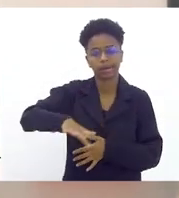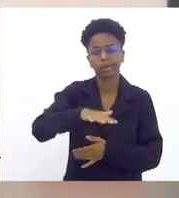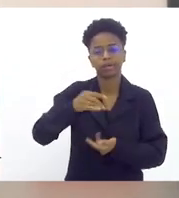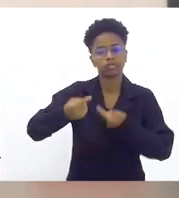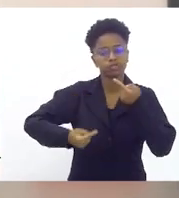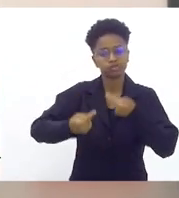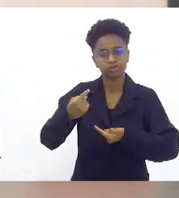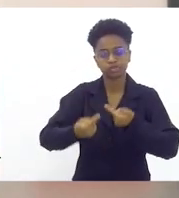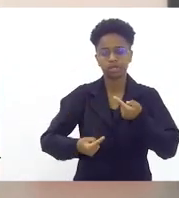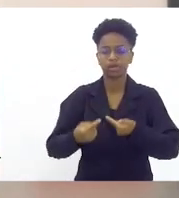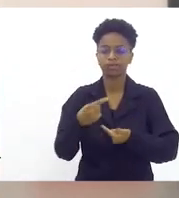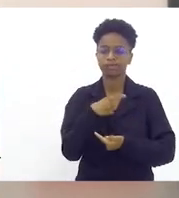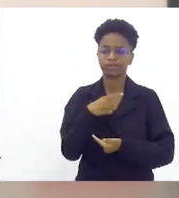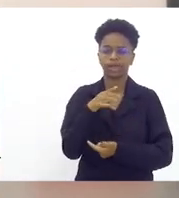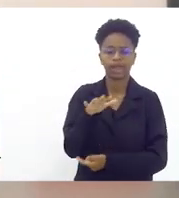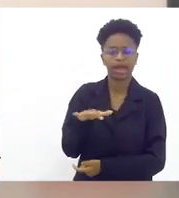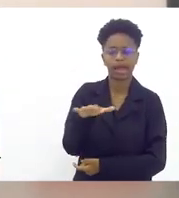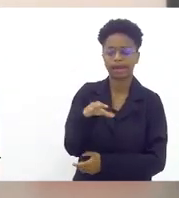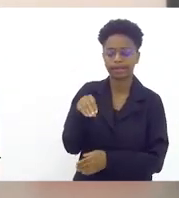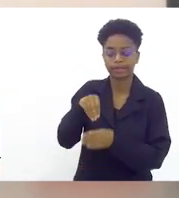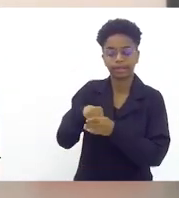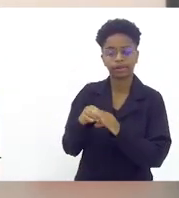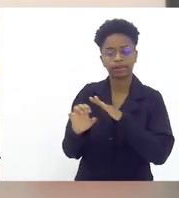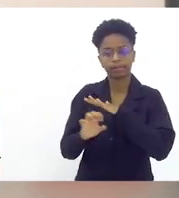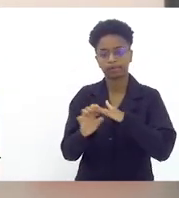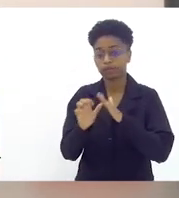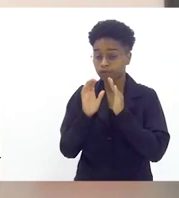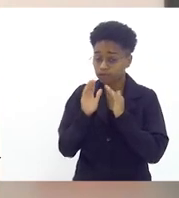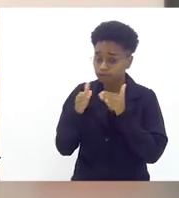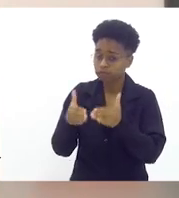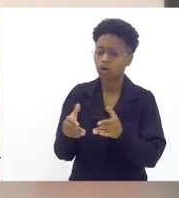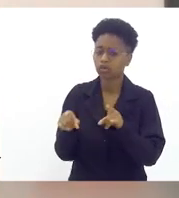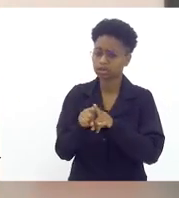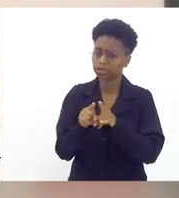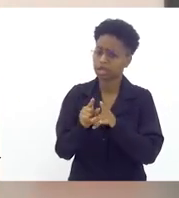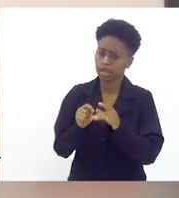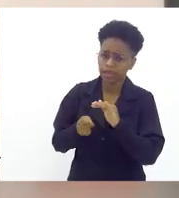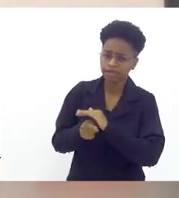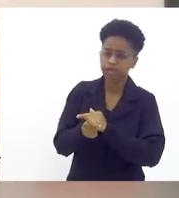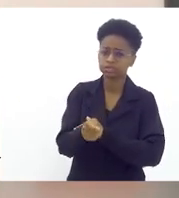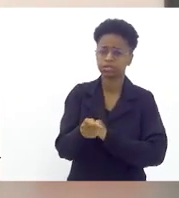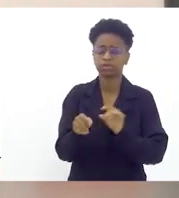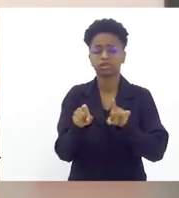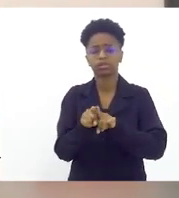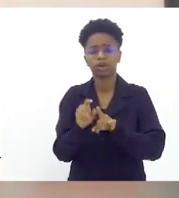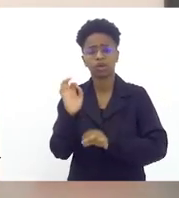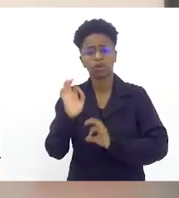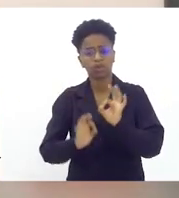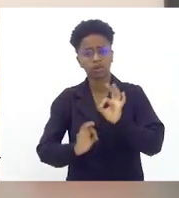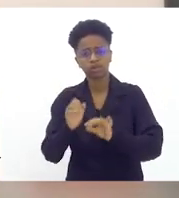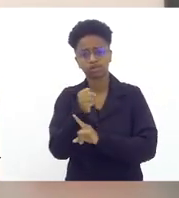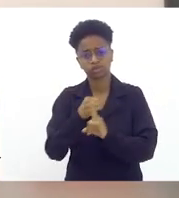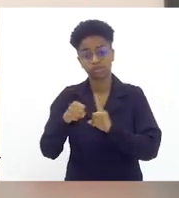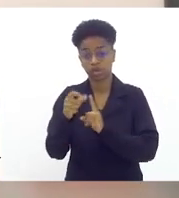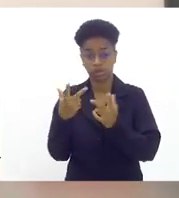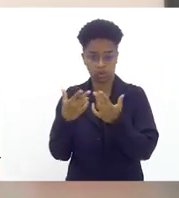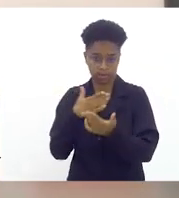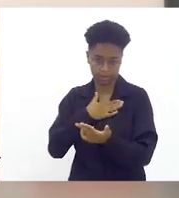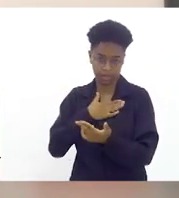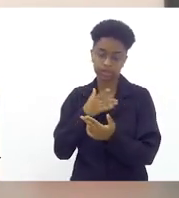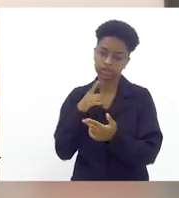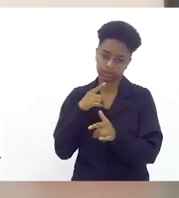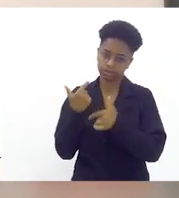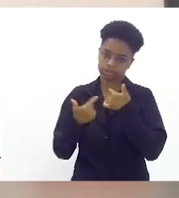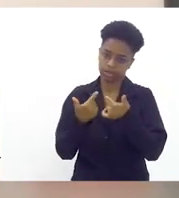desenvolve áreas internas que são voltadas até para investimentos e organizações sociais como a minha, que fazem esse